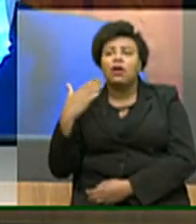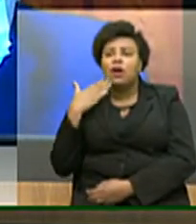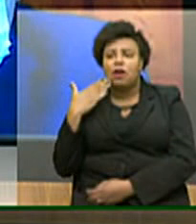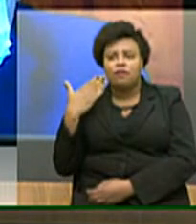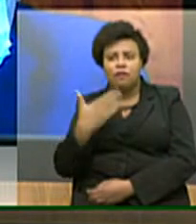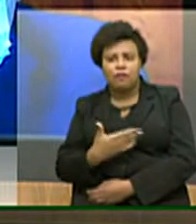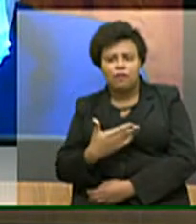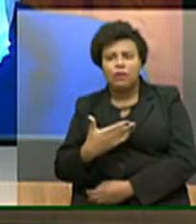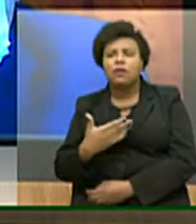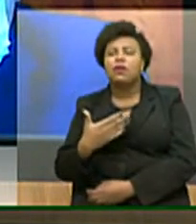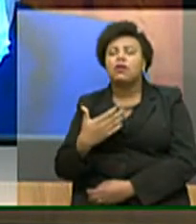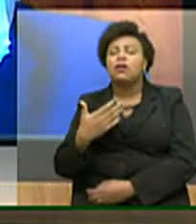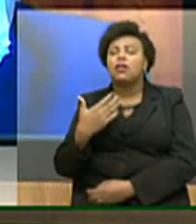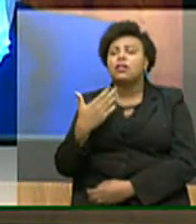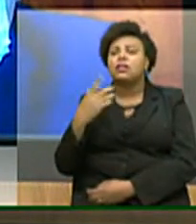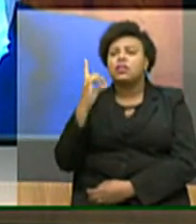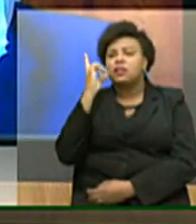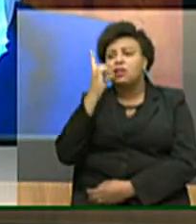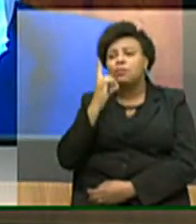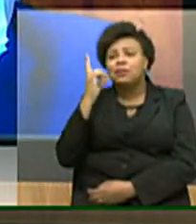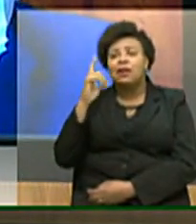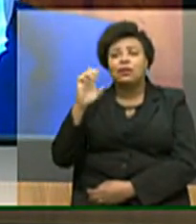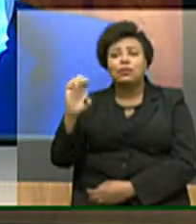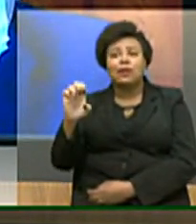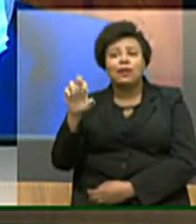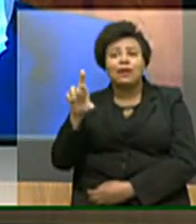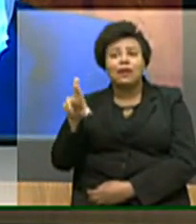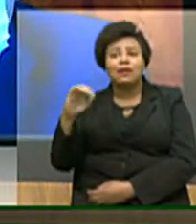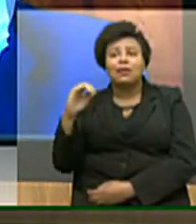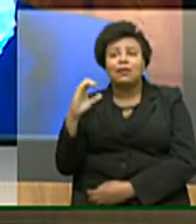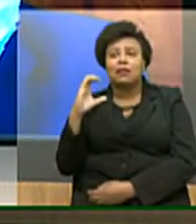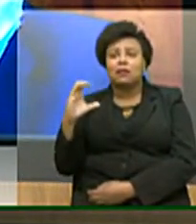presidente. Deputado Eric Lins.